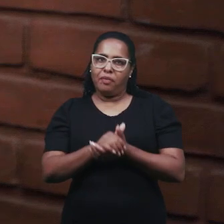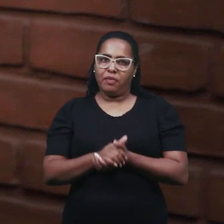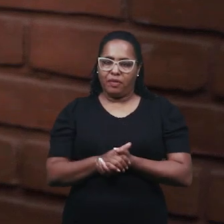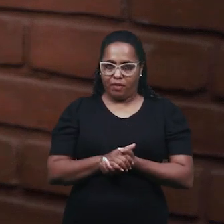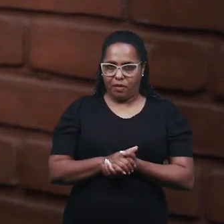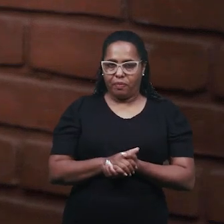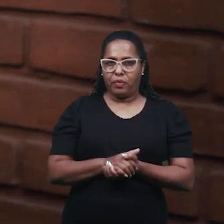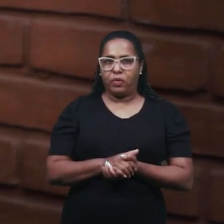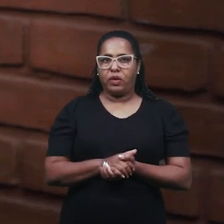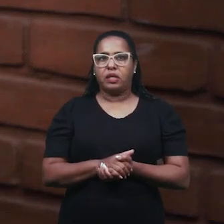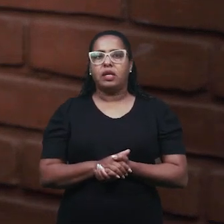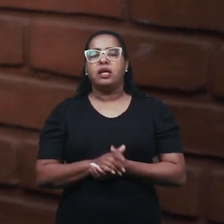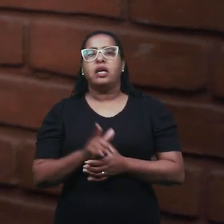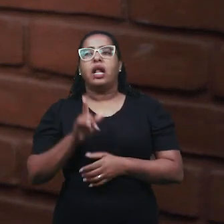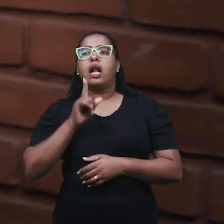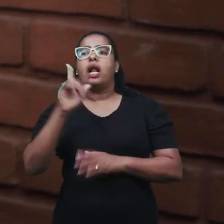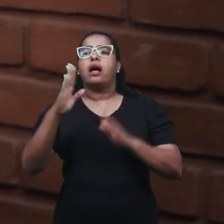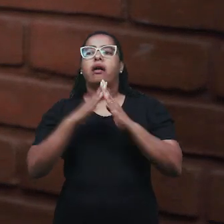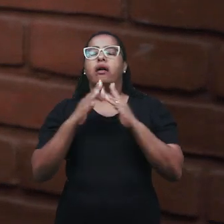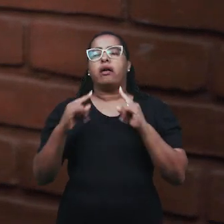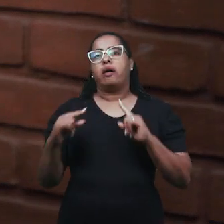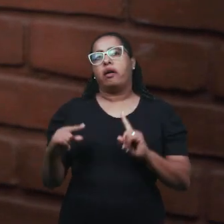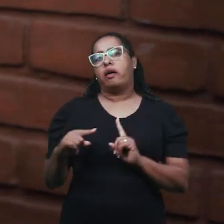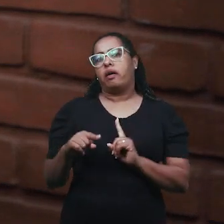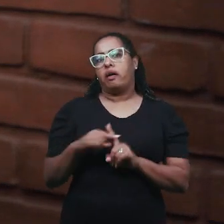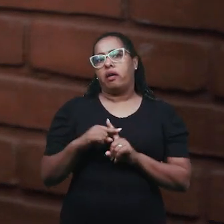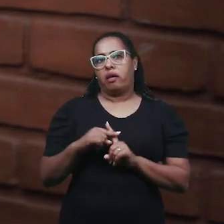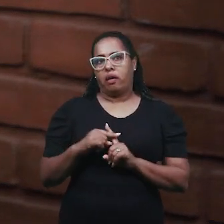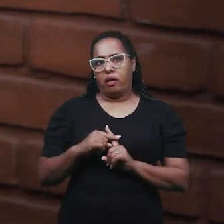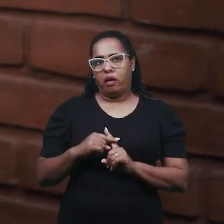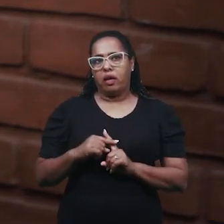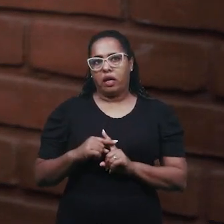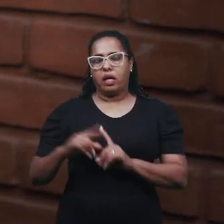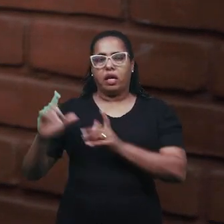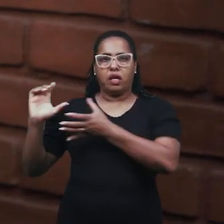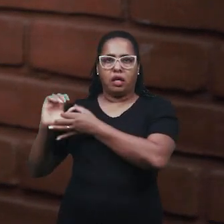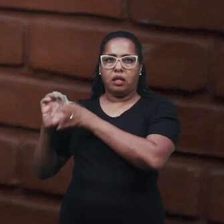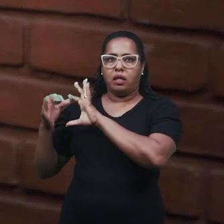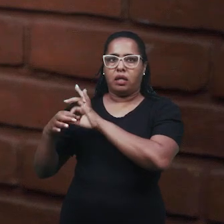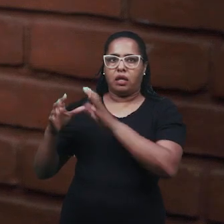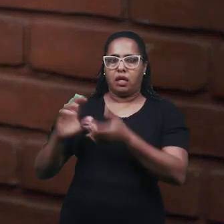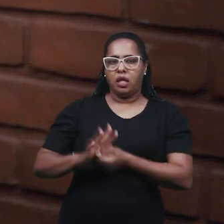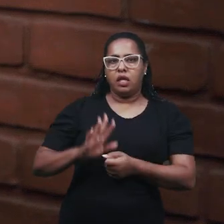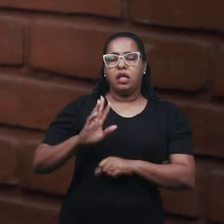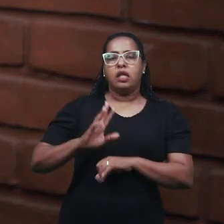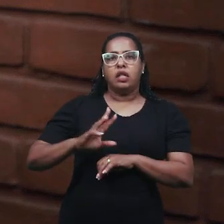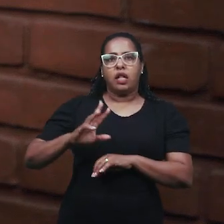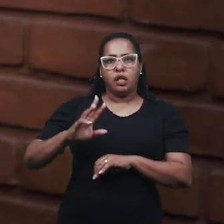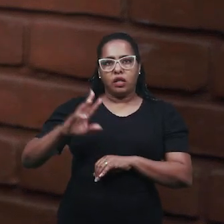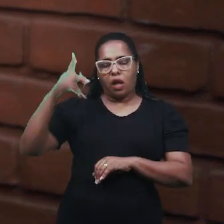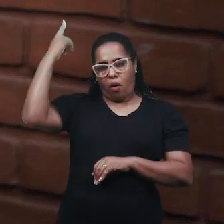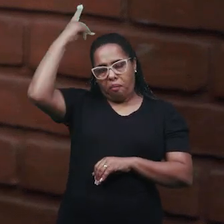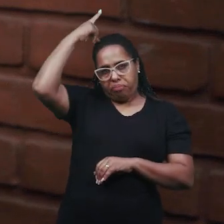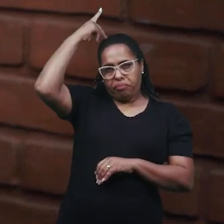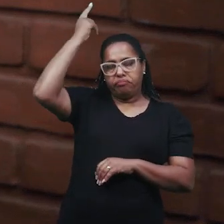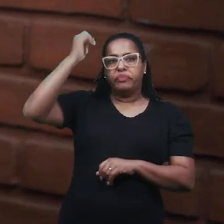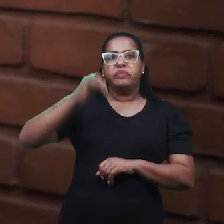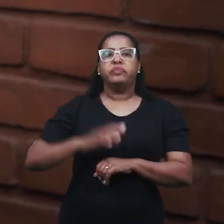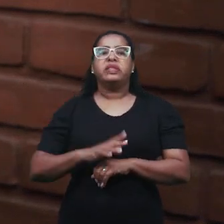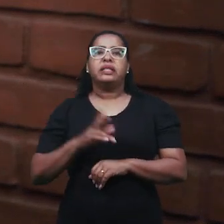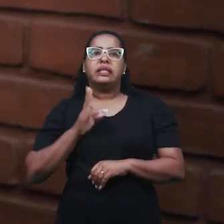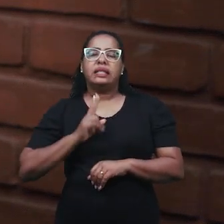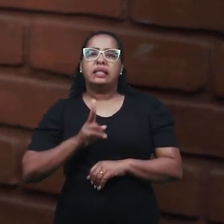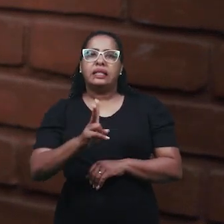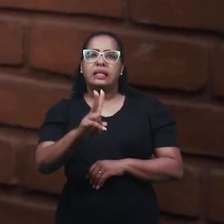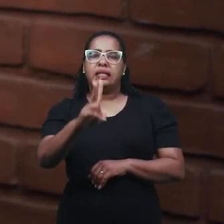Tamila. Nós estávamos numa igreja evangélica tradicional, uma igreja pentecostal, e a gente